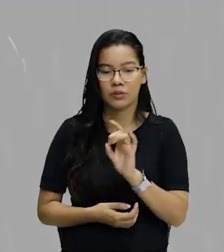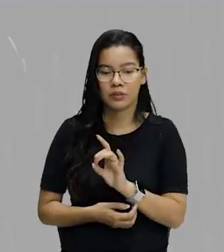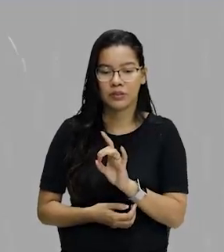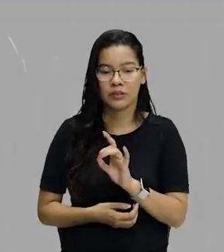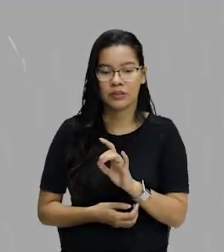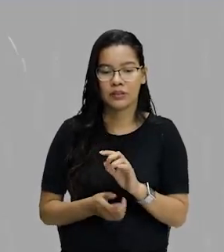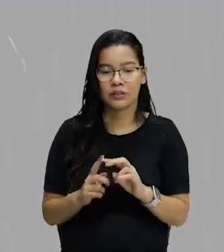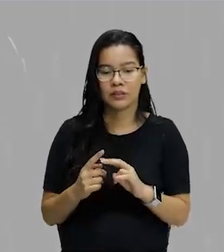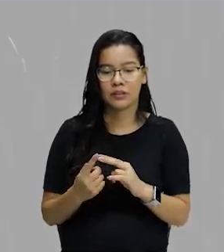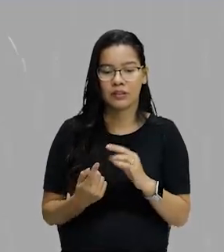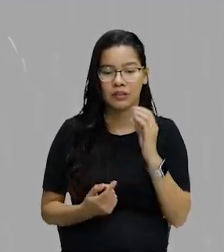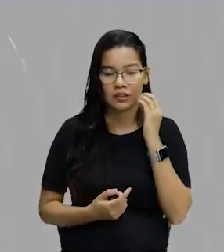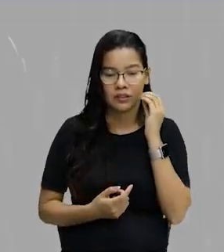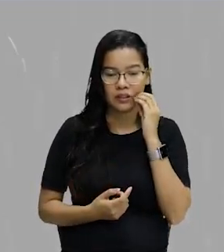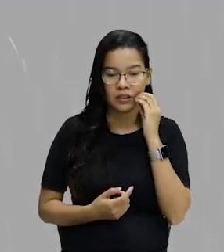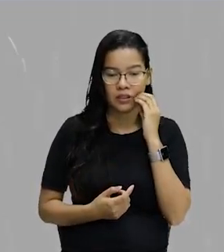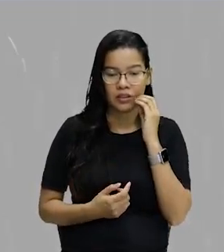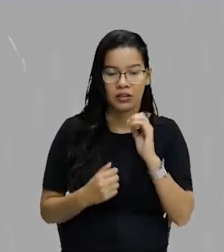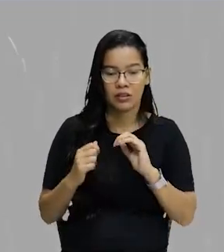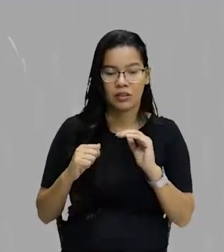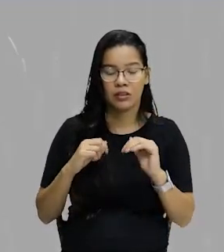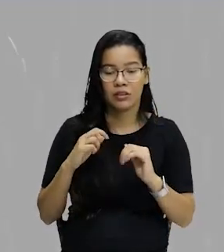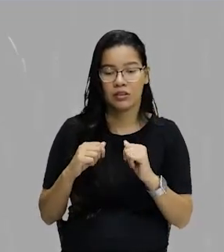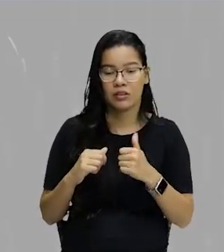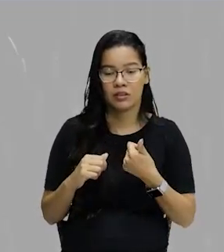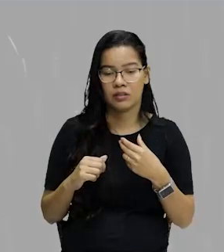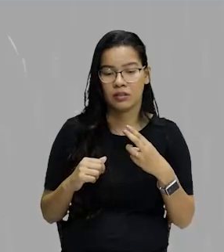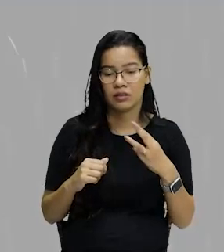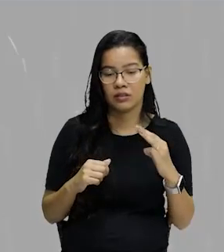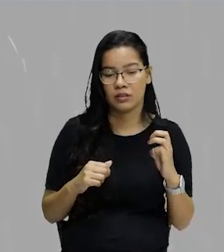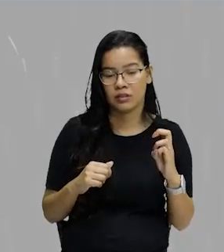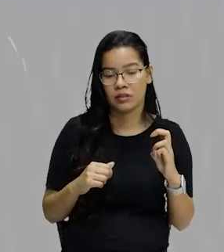tentando escalar esses paredões de 15 metros de altura.